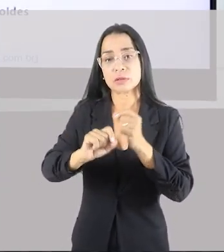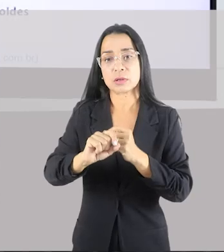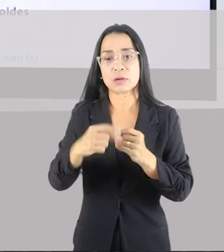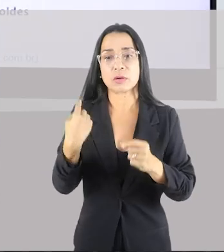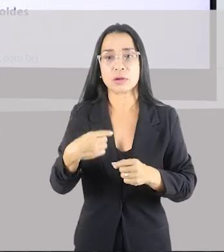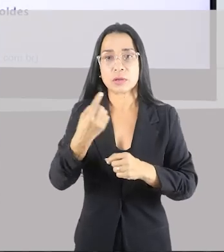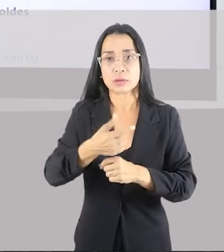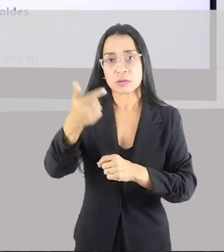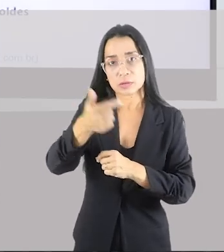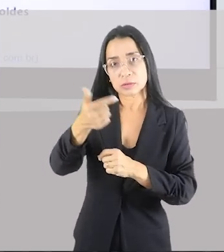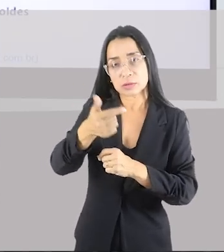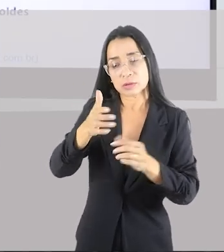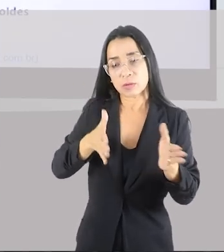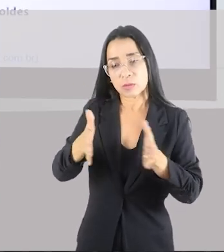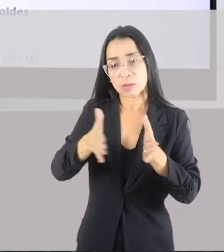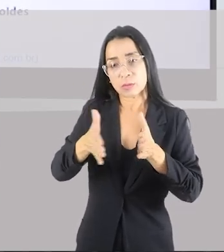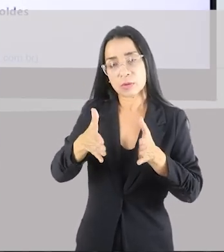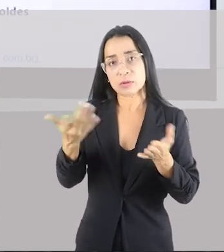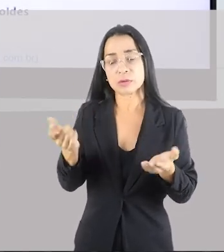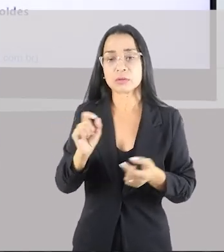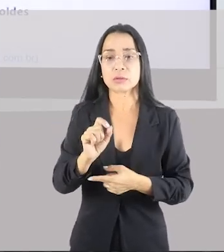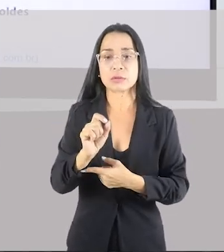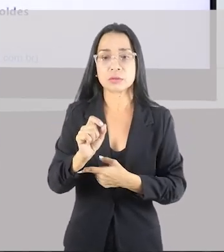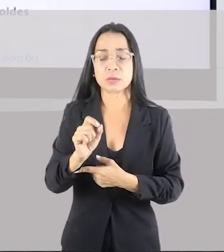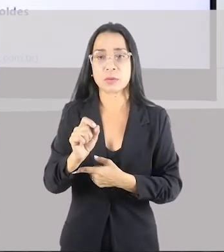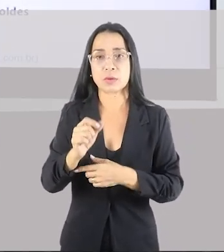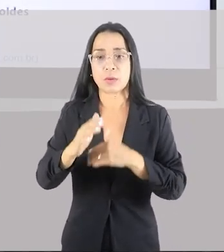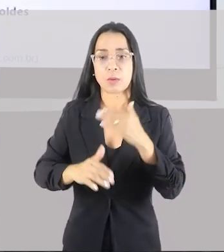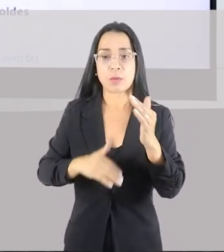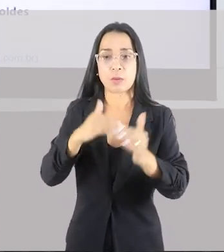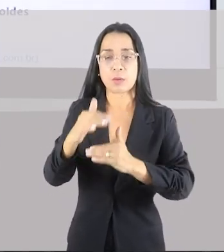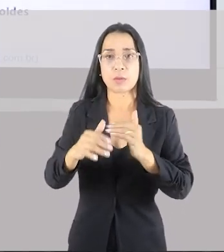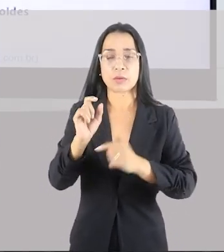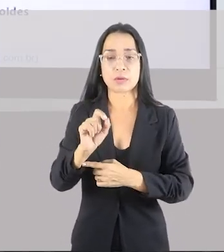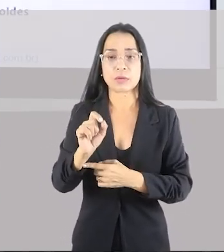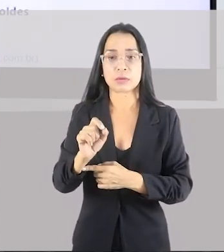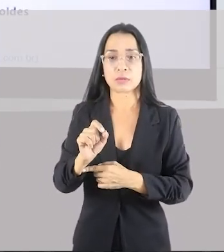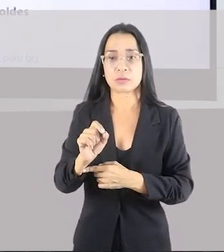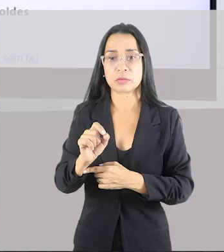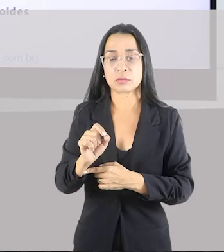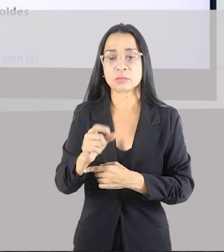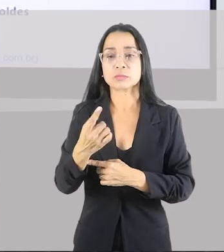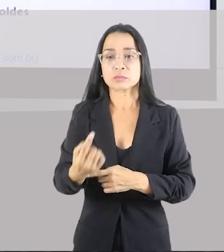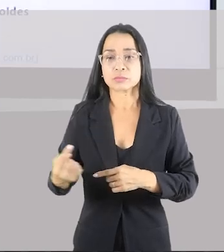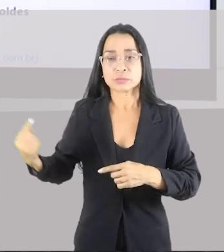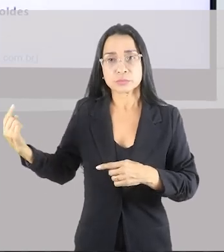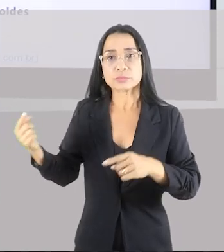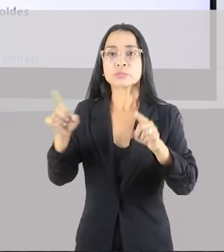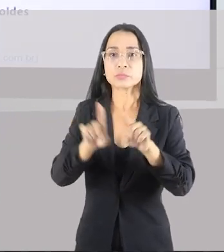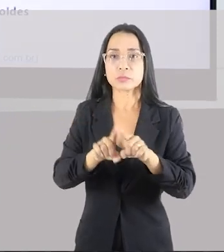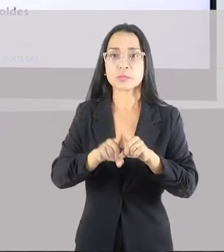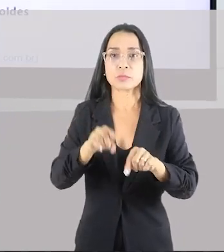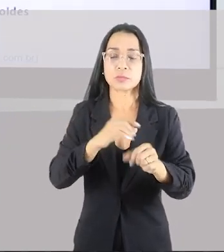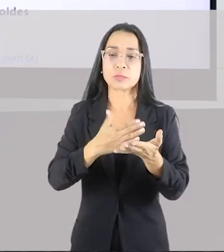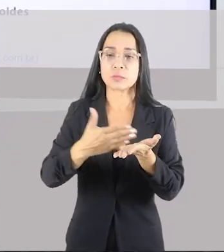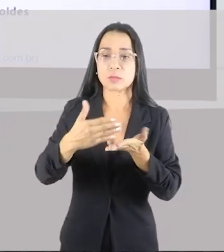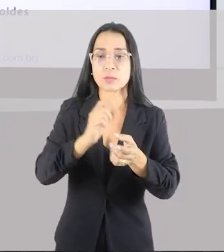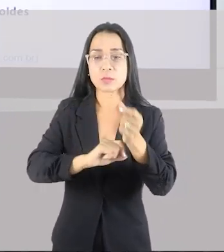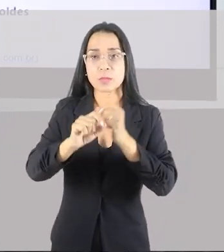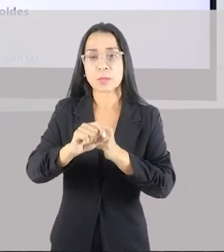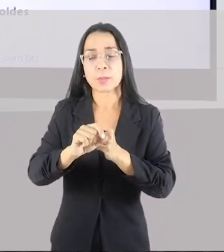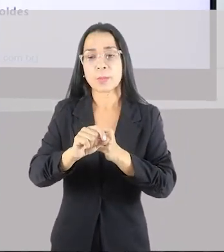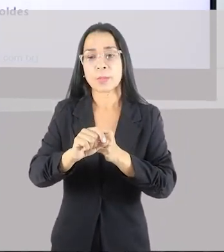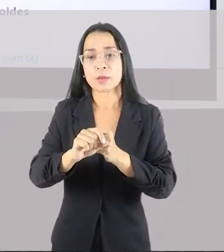nossa segunda fase, né, praticamente aí nesse processo. Essa espermatogônia também vai passar por